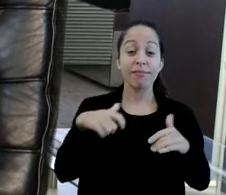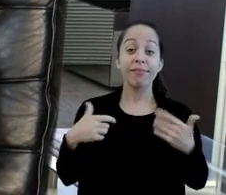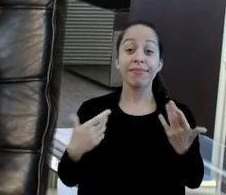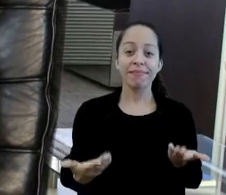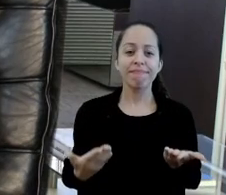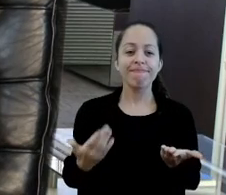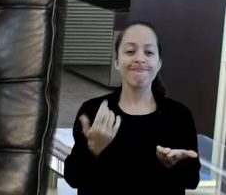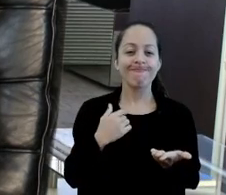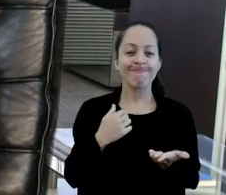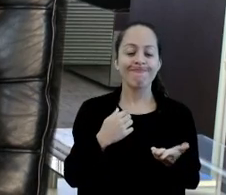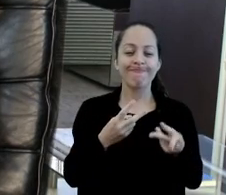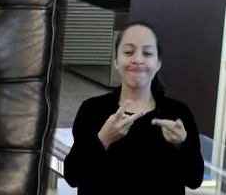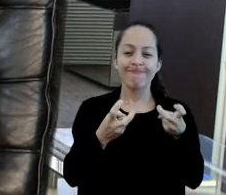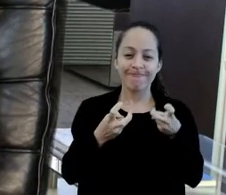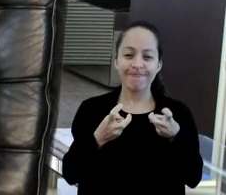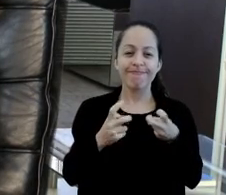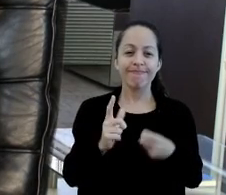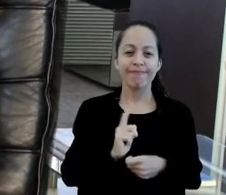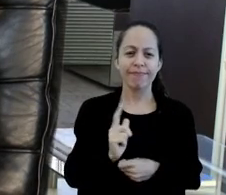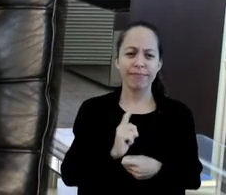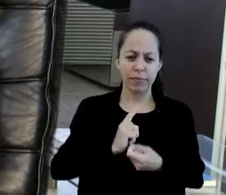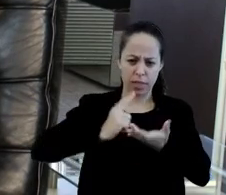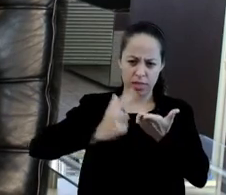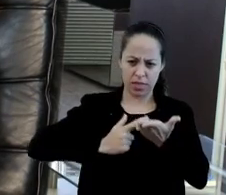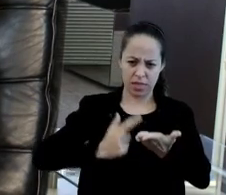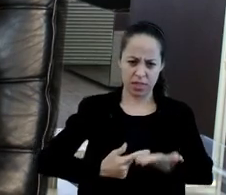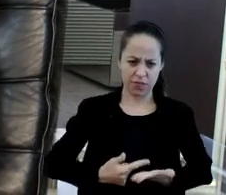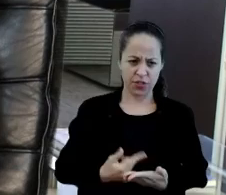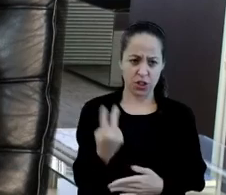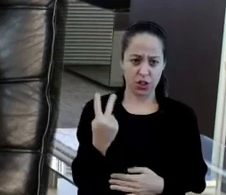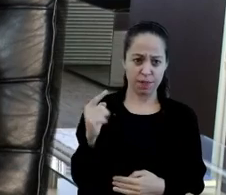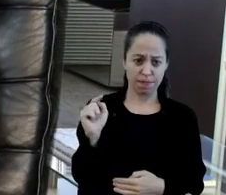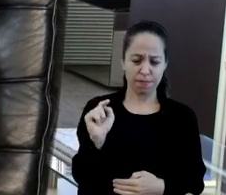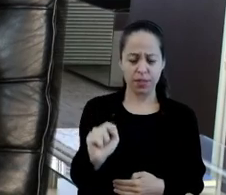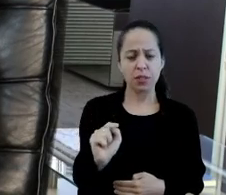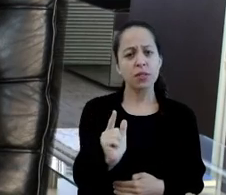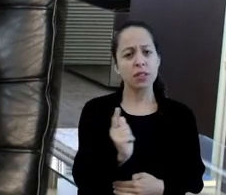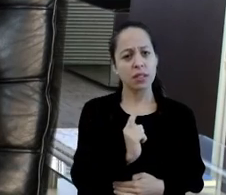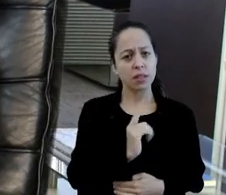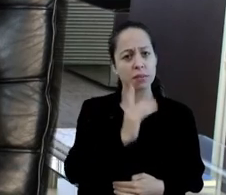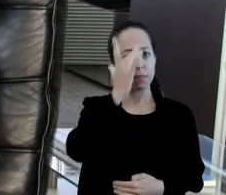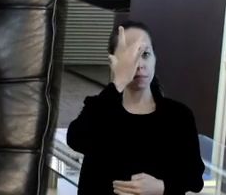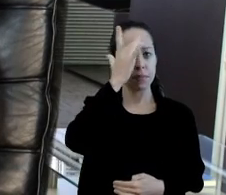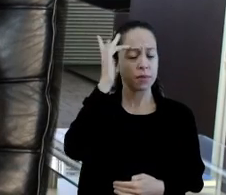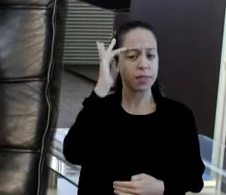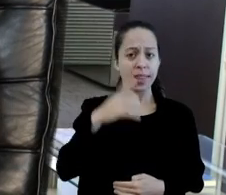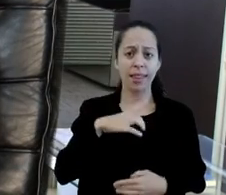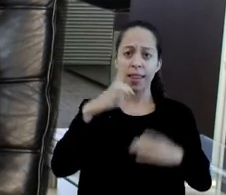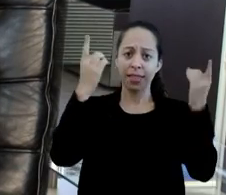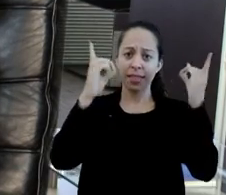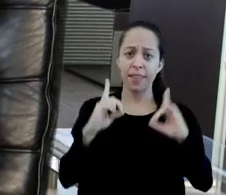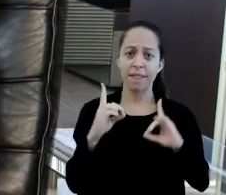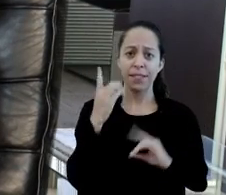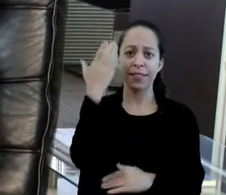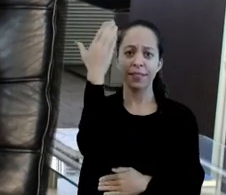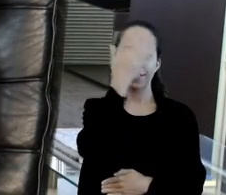que junto com 2.000 livros, chegaram 2 pessoas com deficiência visual, junto com um pacote de